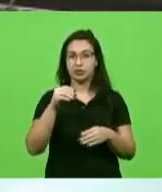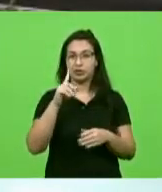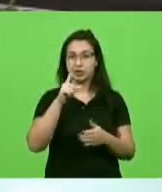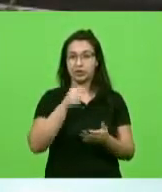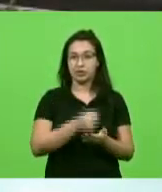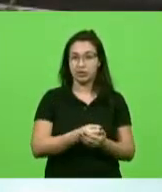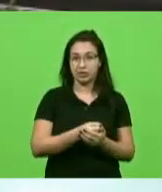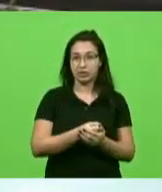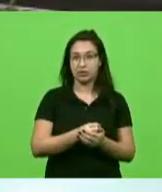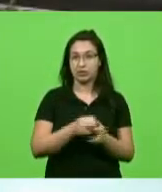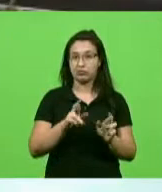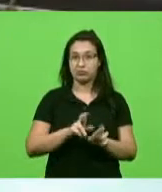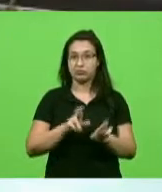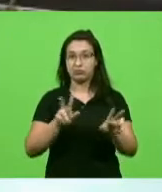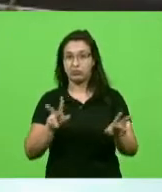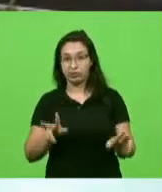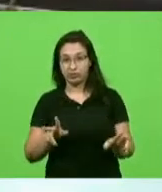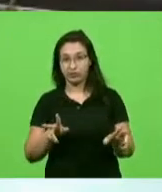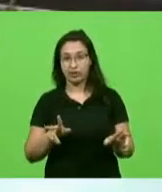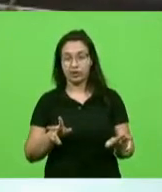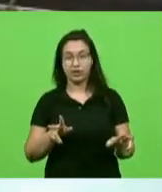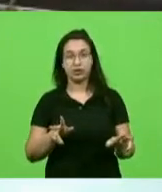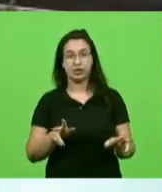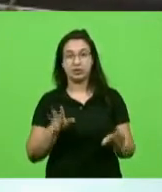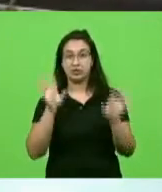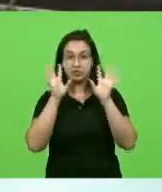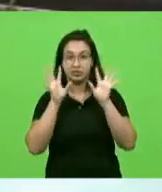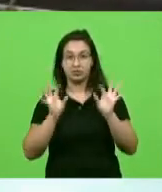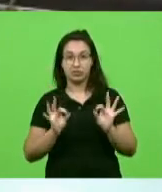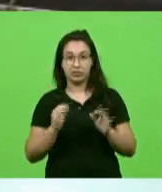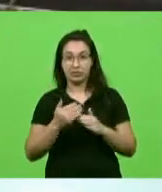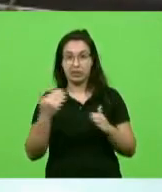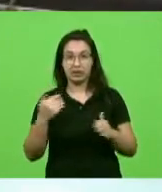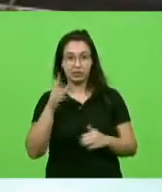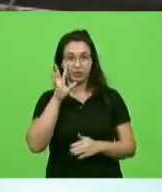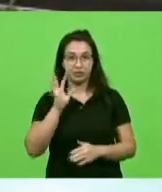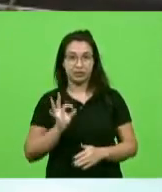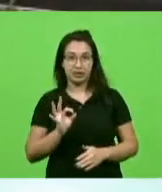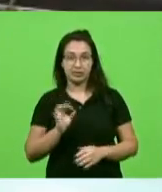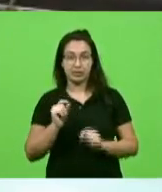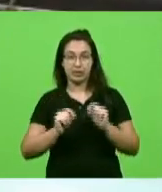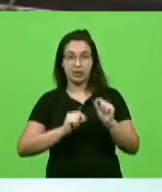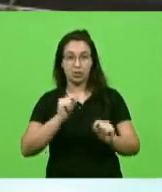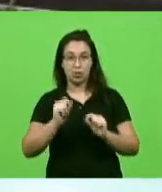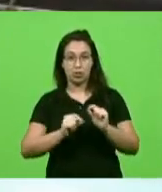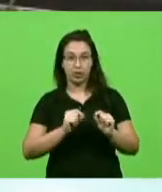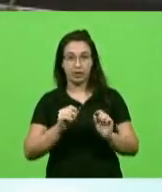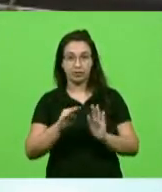de outro. Naquele momento ainda não se sabia exatamente o que é.